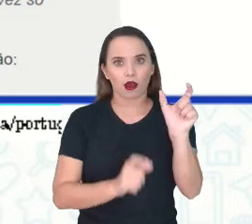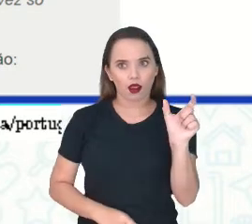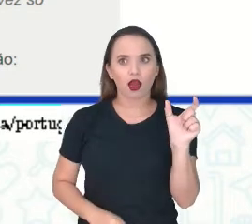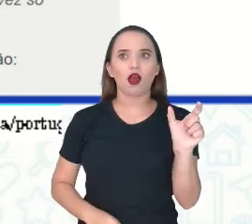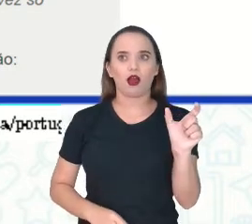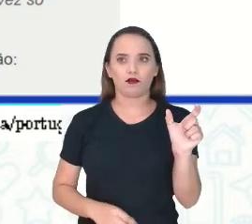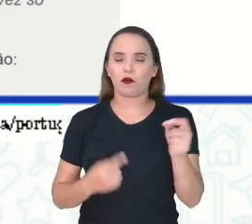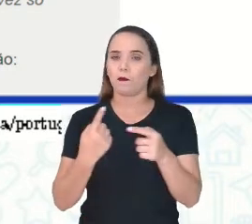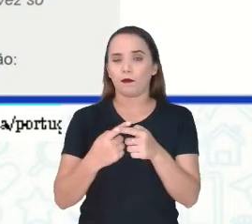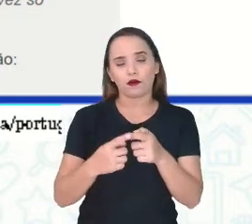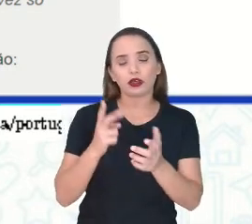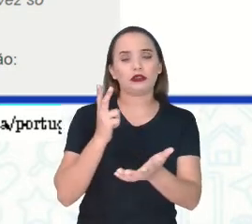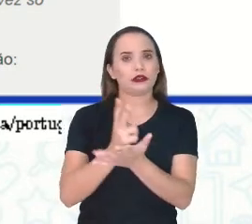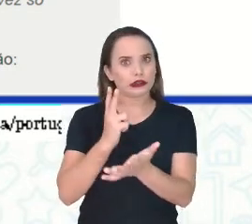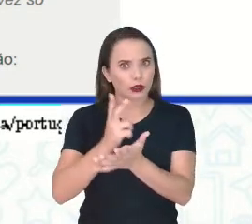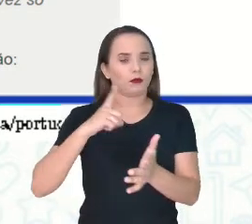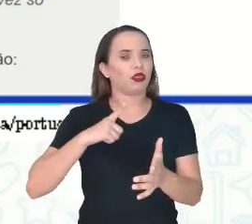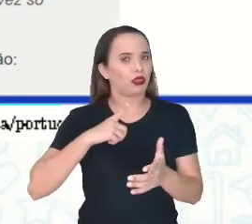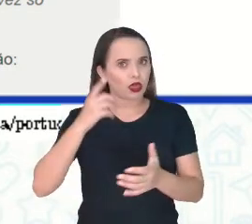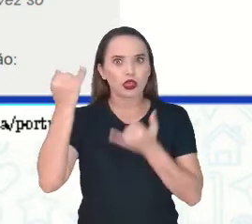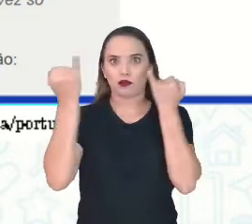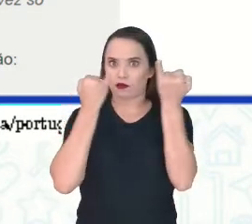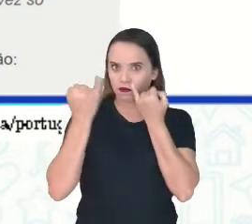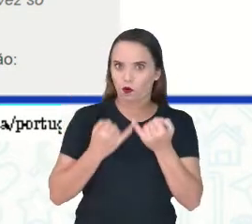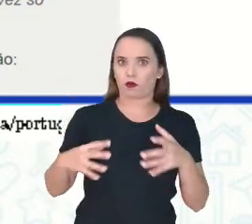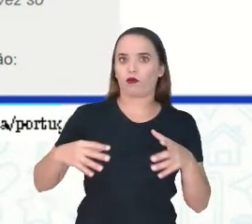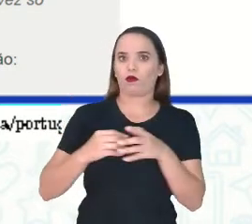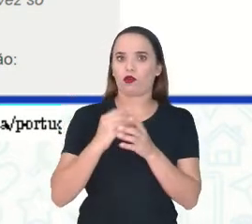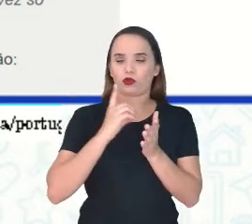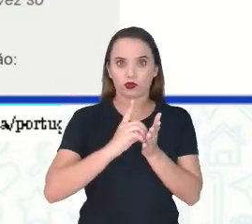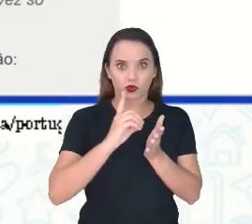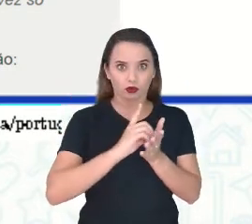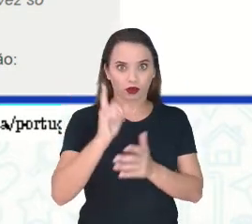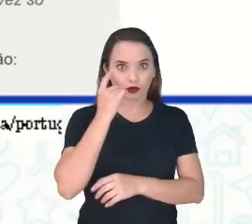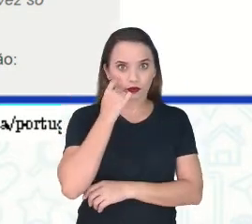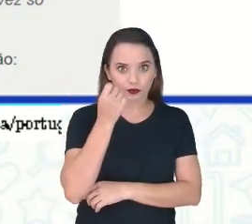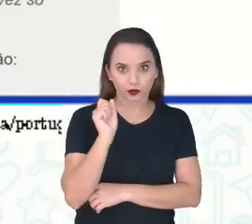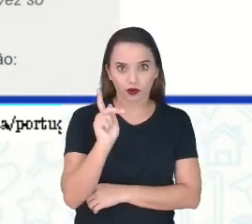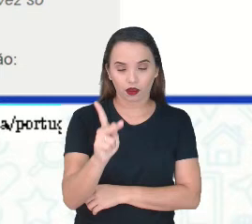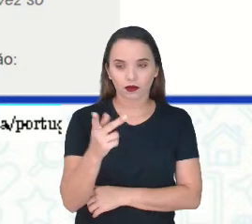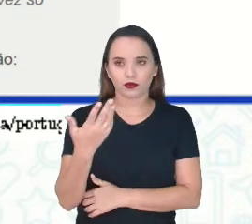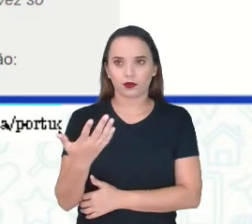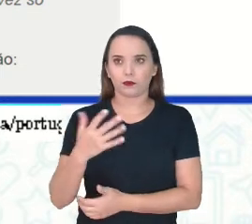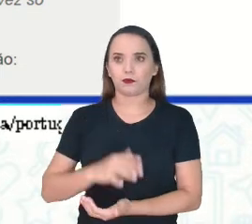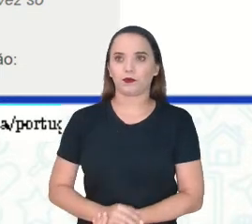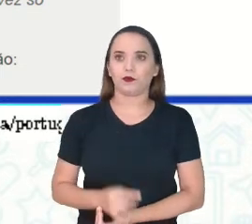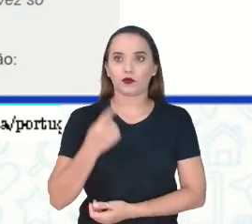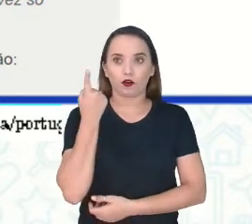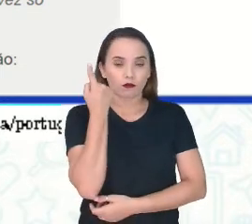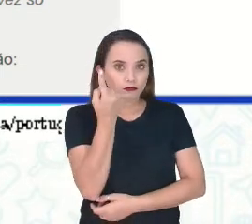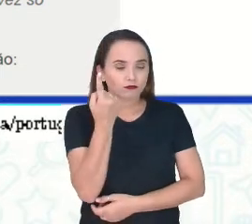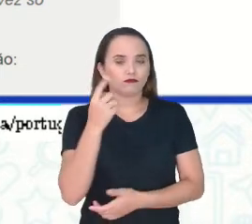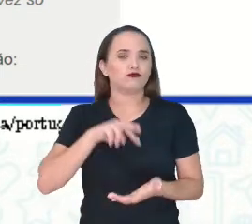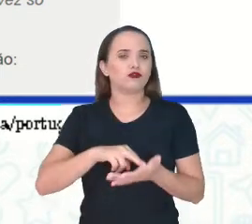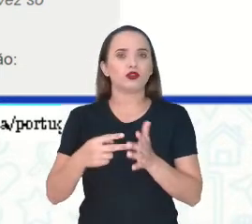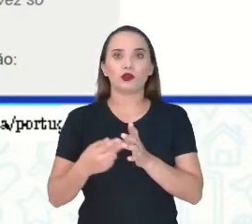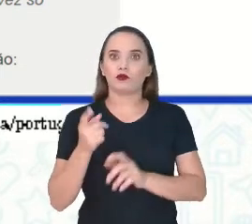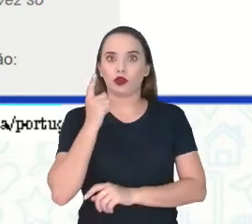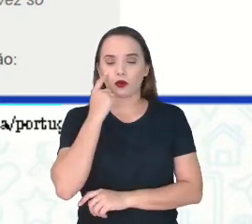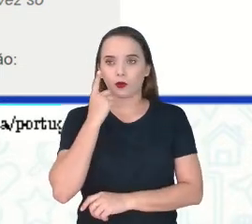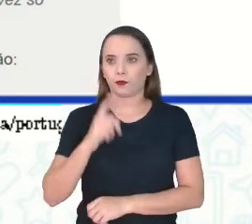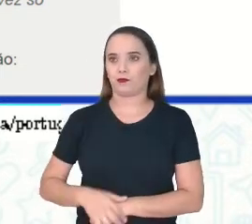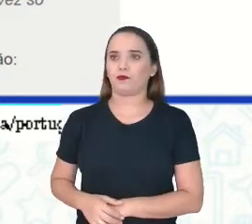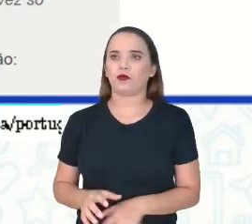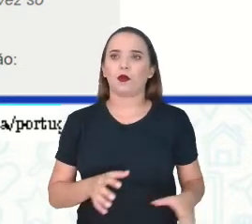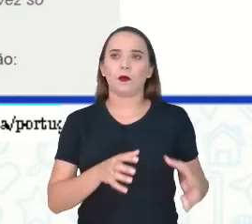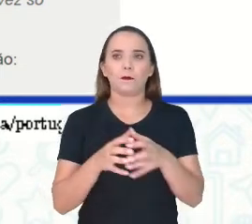porque o dicionário sempre traz essas informações, né? Então, um dos significados possíveis. Modo de pensar, de